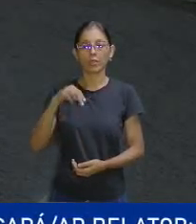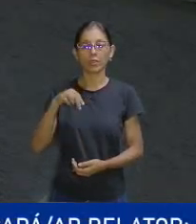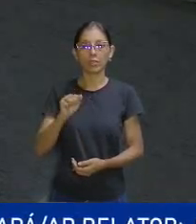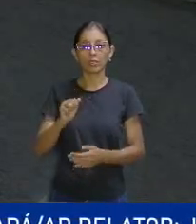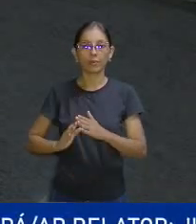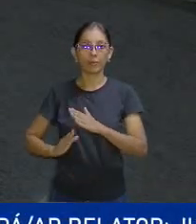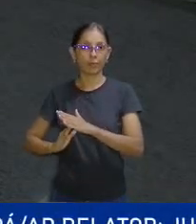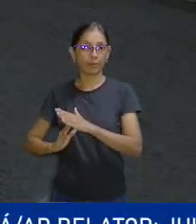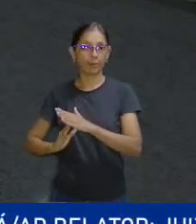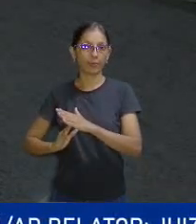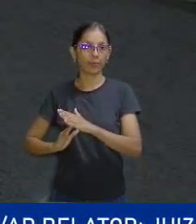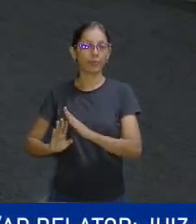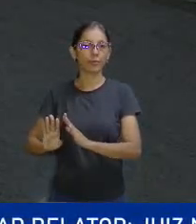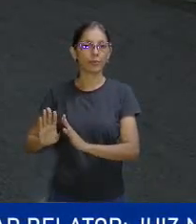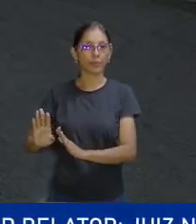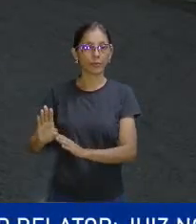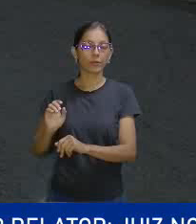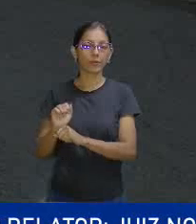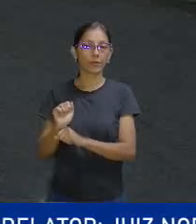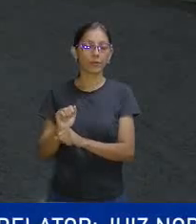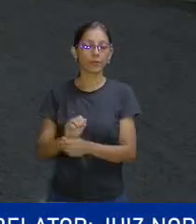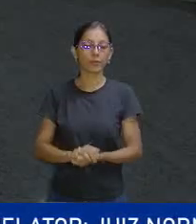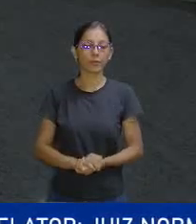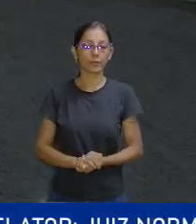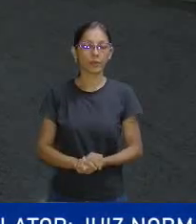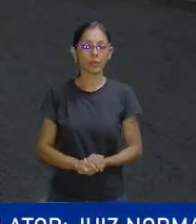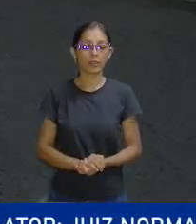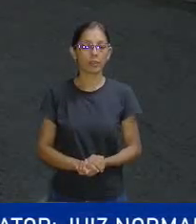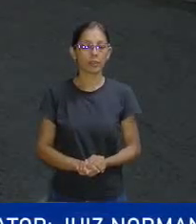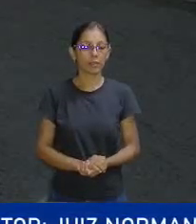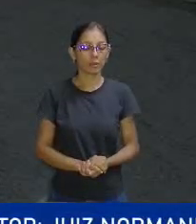Senhora Procuradora. Reitero os termos do parecer, excelência.